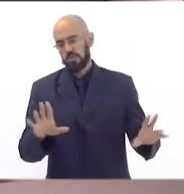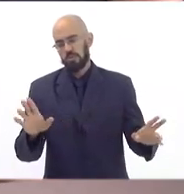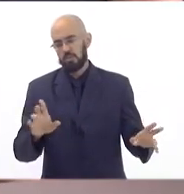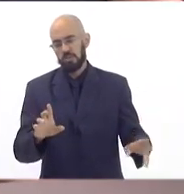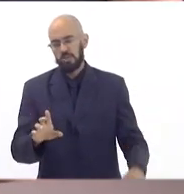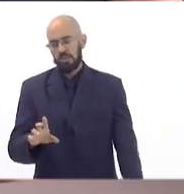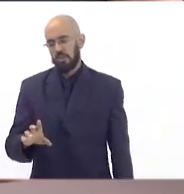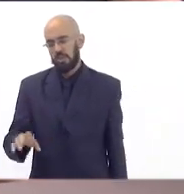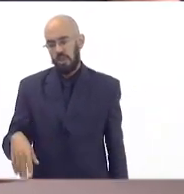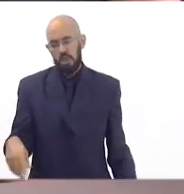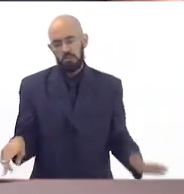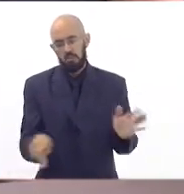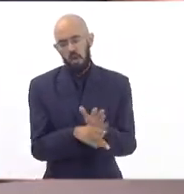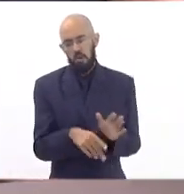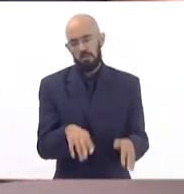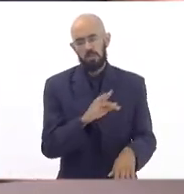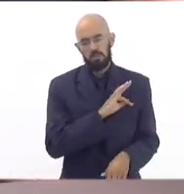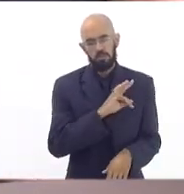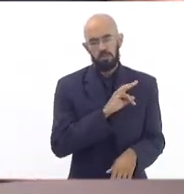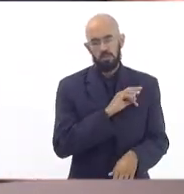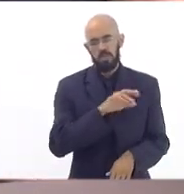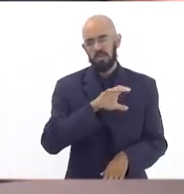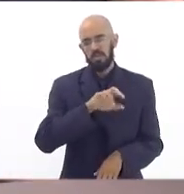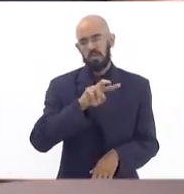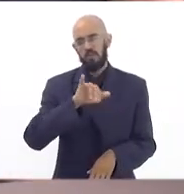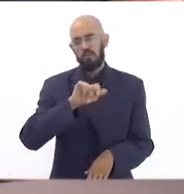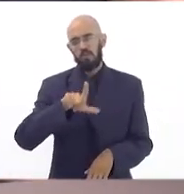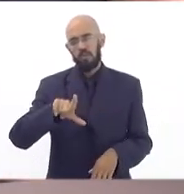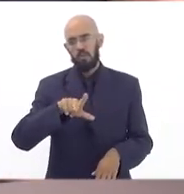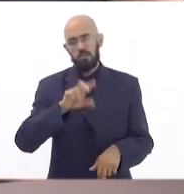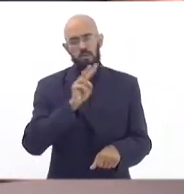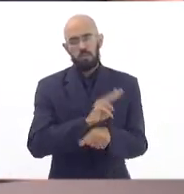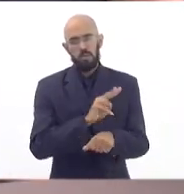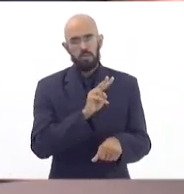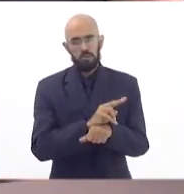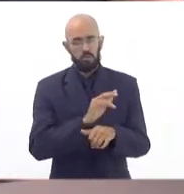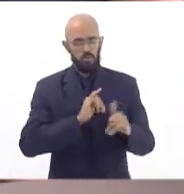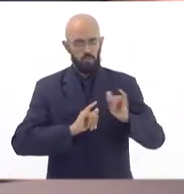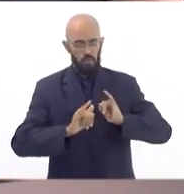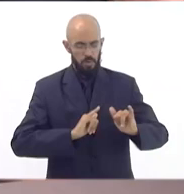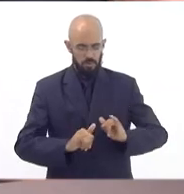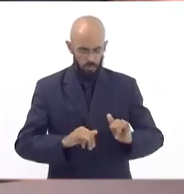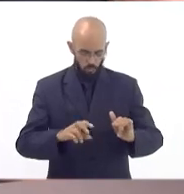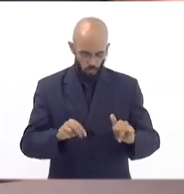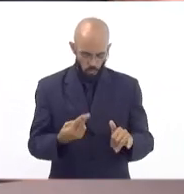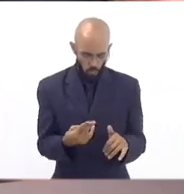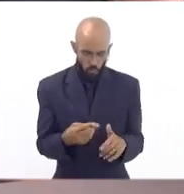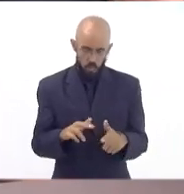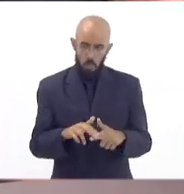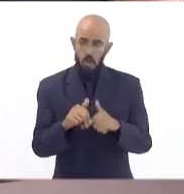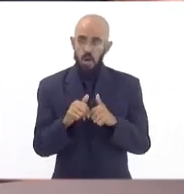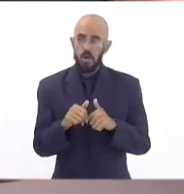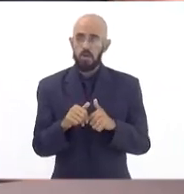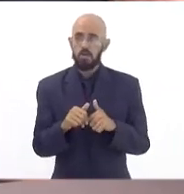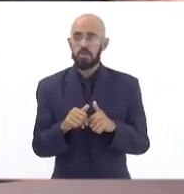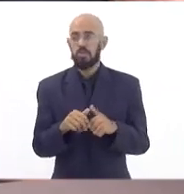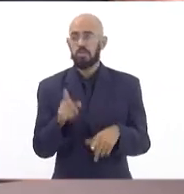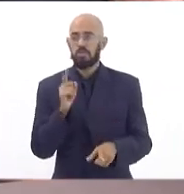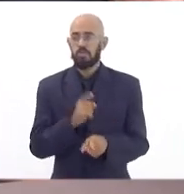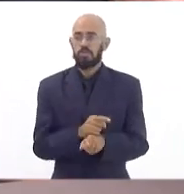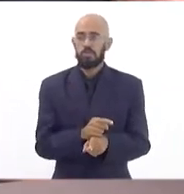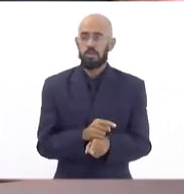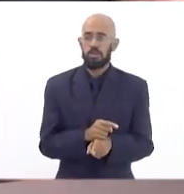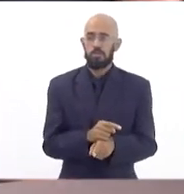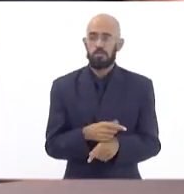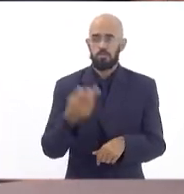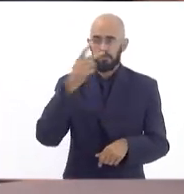é próprias da Polícia Civil com relação à proteção daquela informação seja por conta da identificação de pessoas